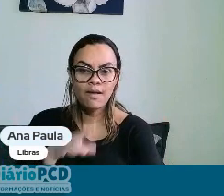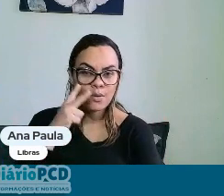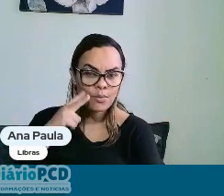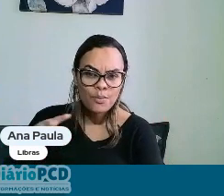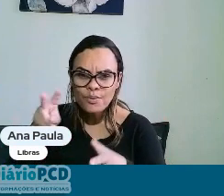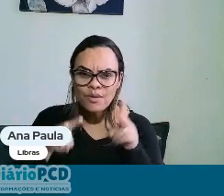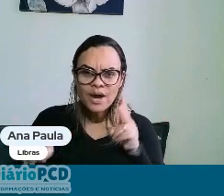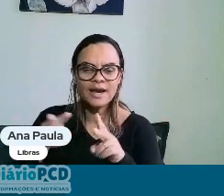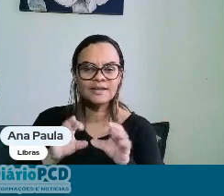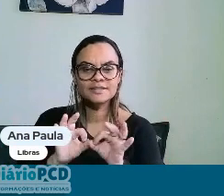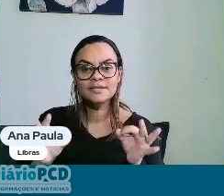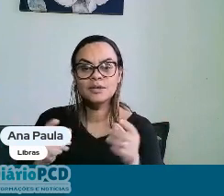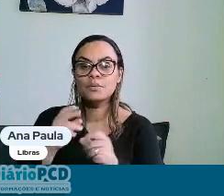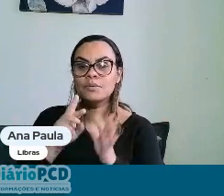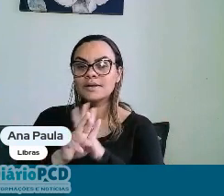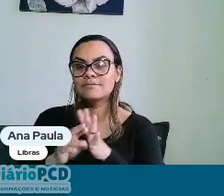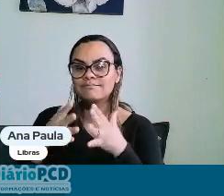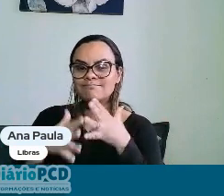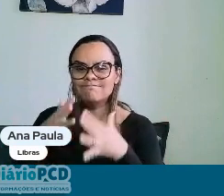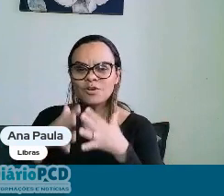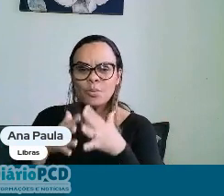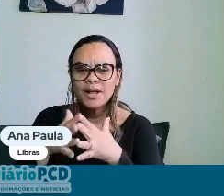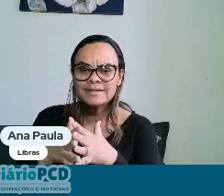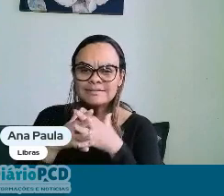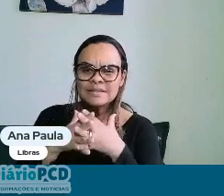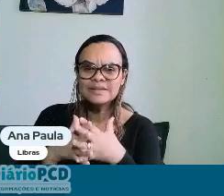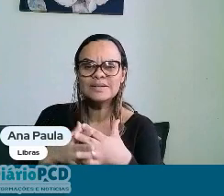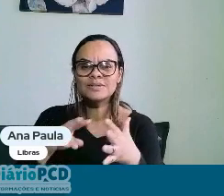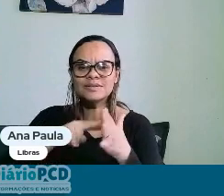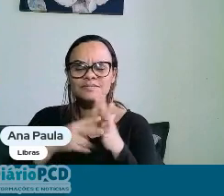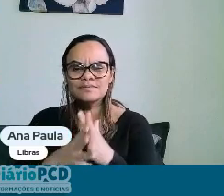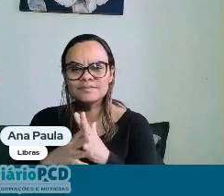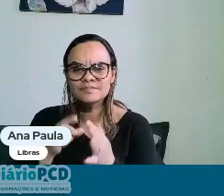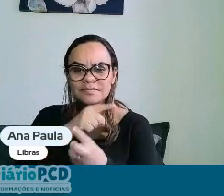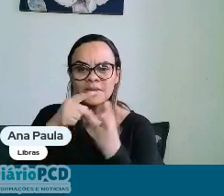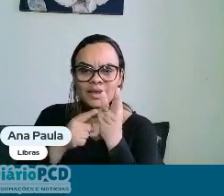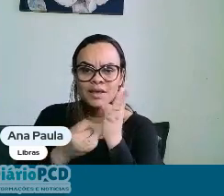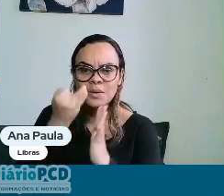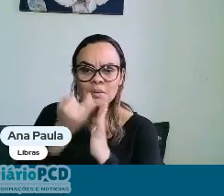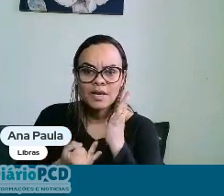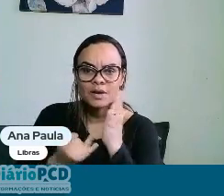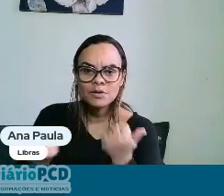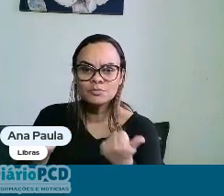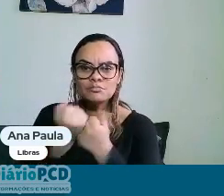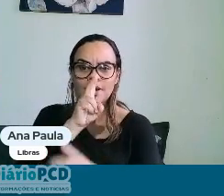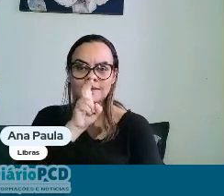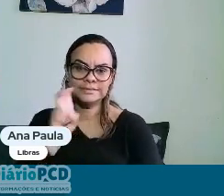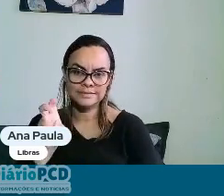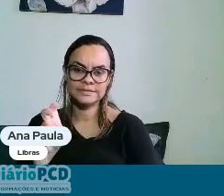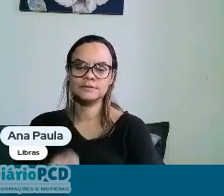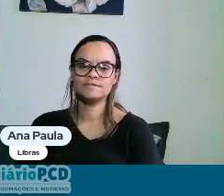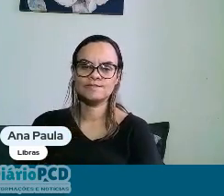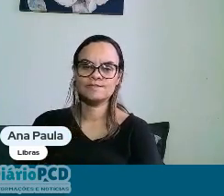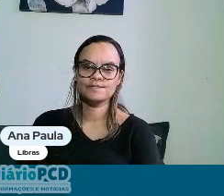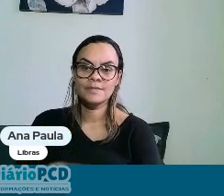visualizando, representa uma complicação, até porque vão criar 3 impostos para substituir 5, sendo